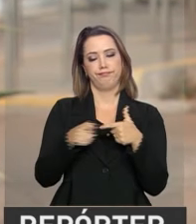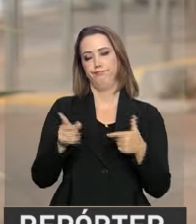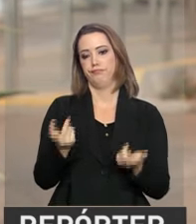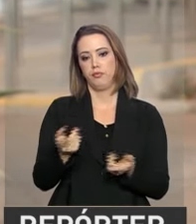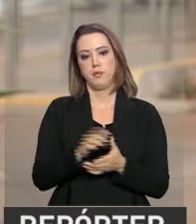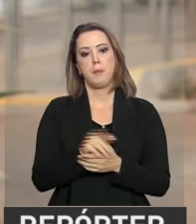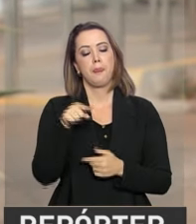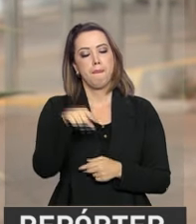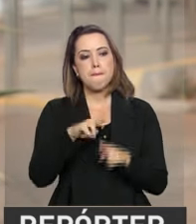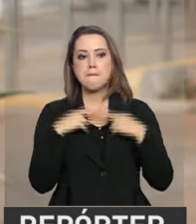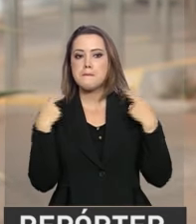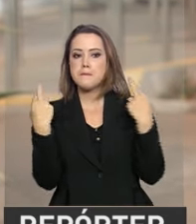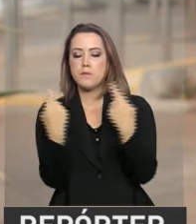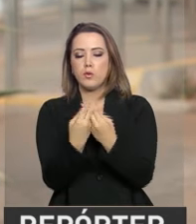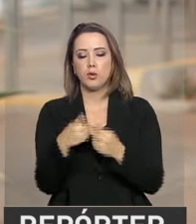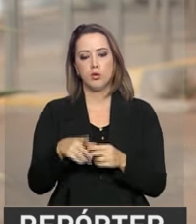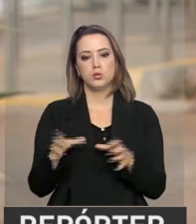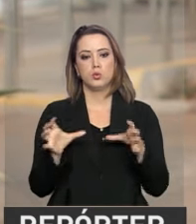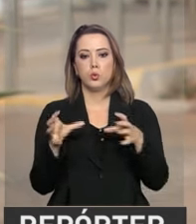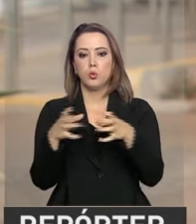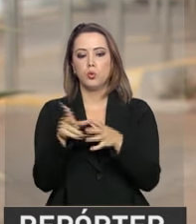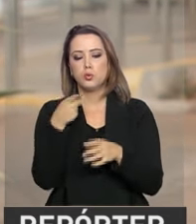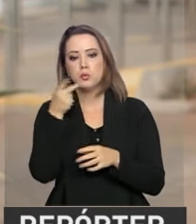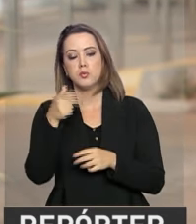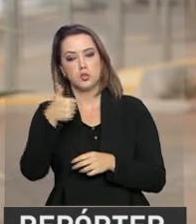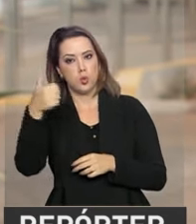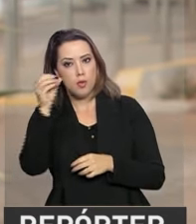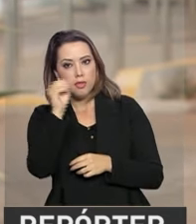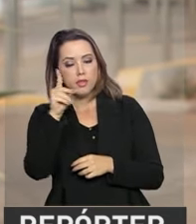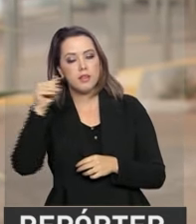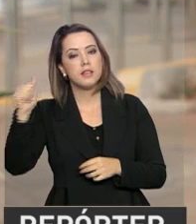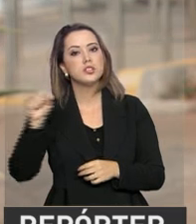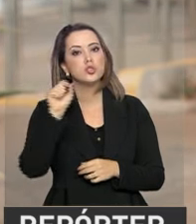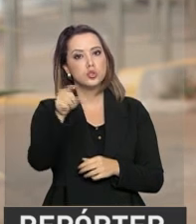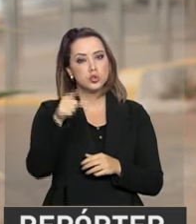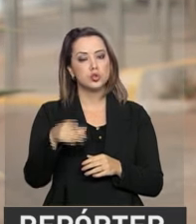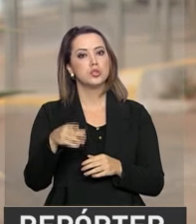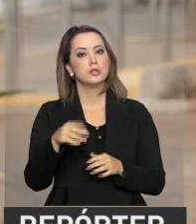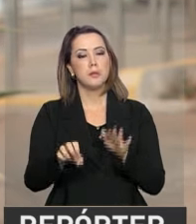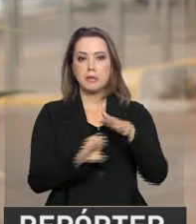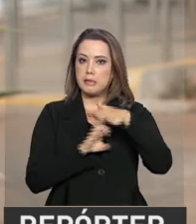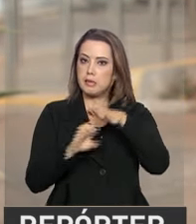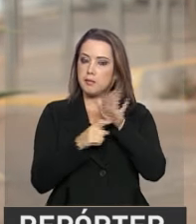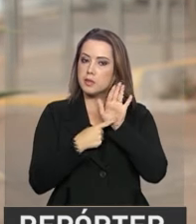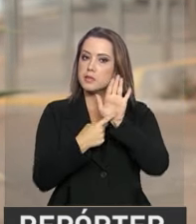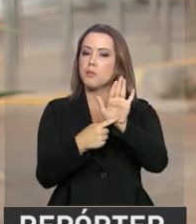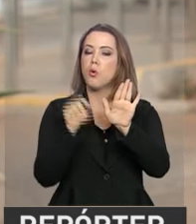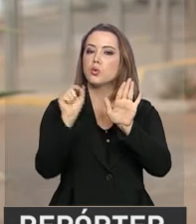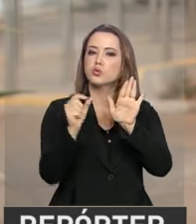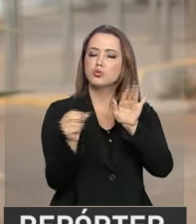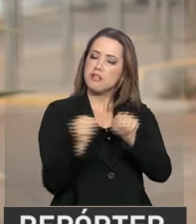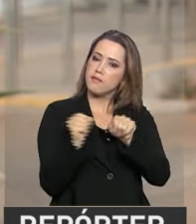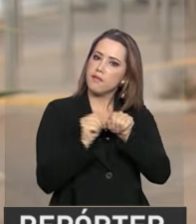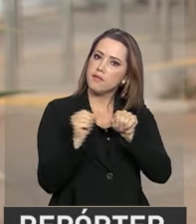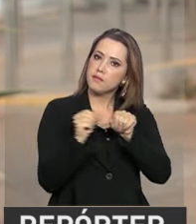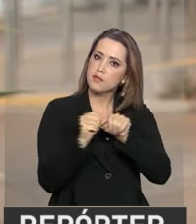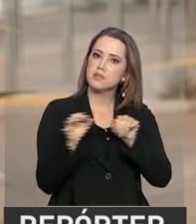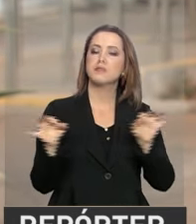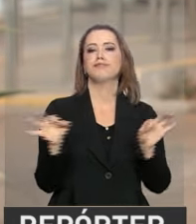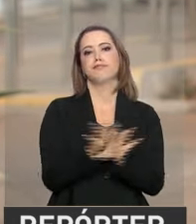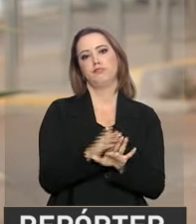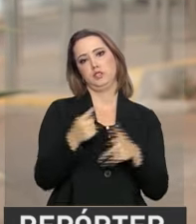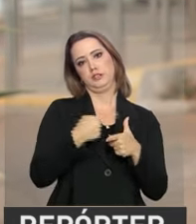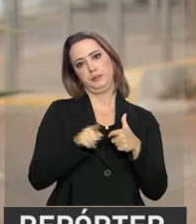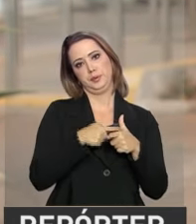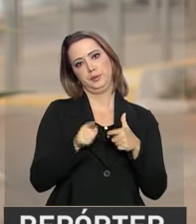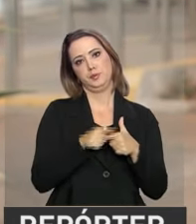desta terça-feira, o grupo determinou um prazo de 10 dias para que a empresa apresente o detalhamento das medidas que serão tomadas antes do início